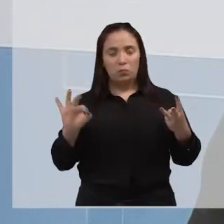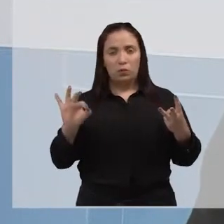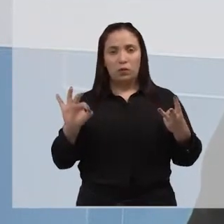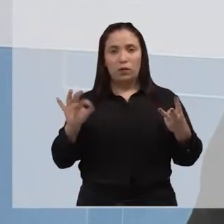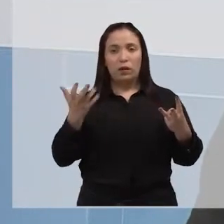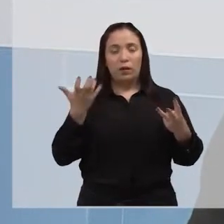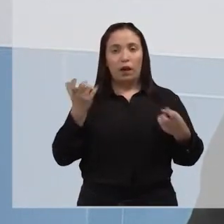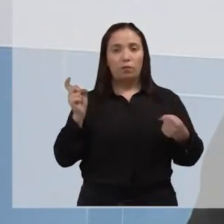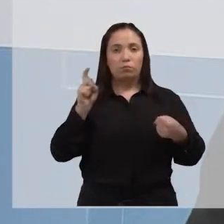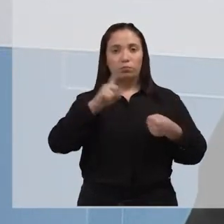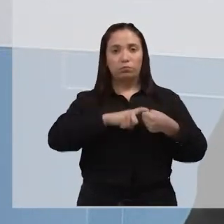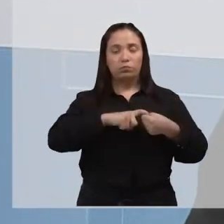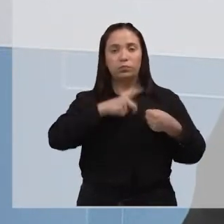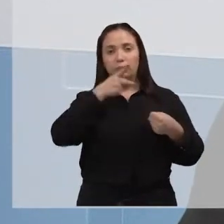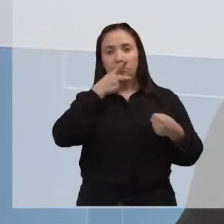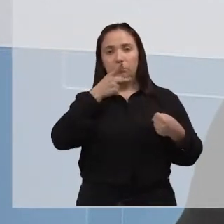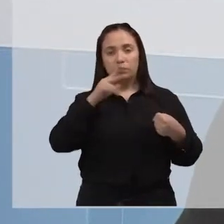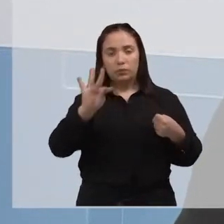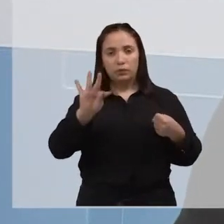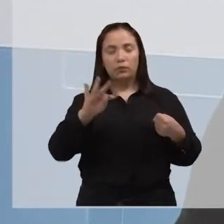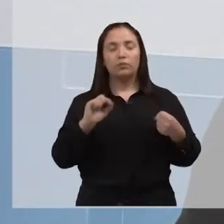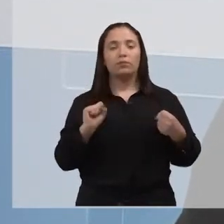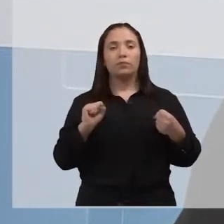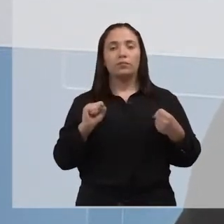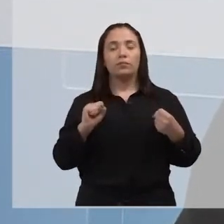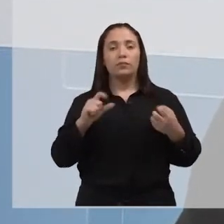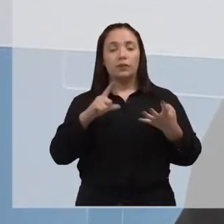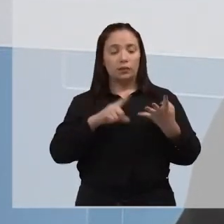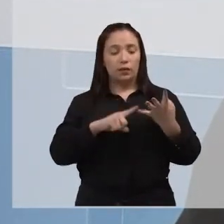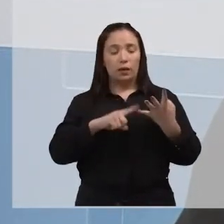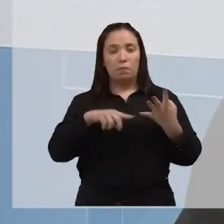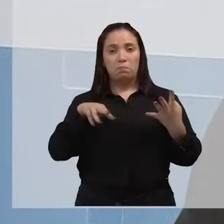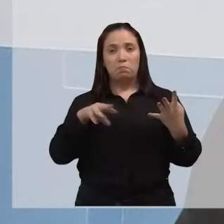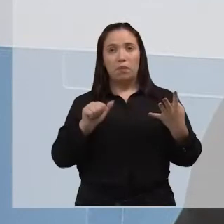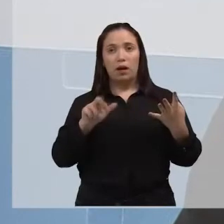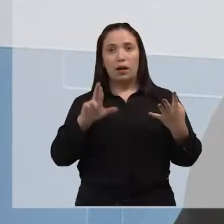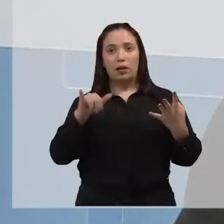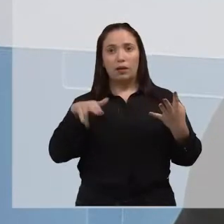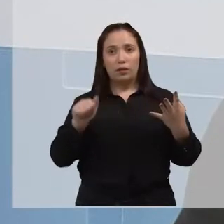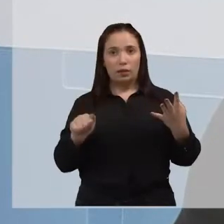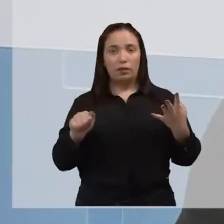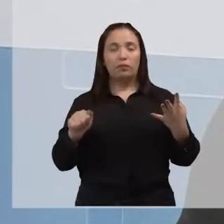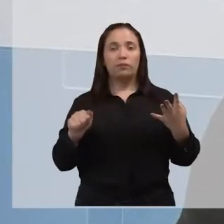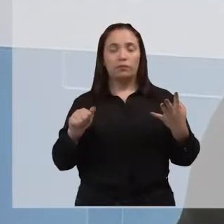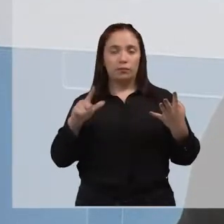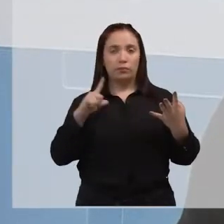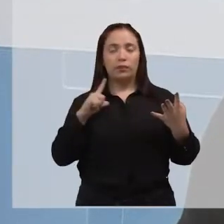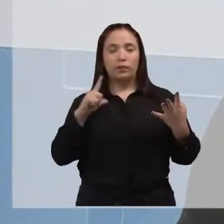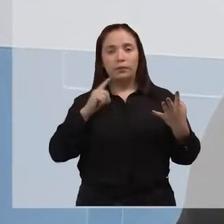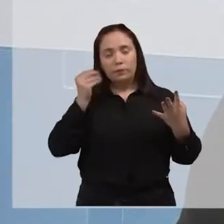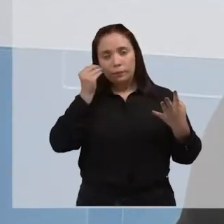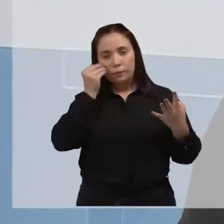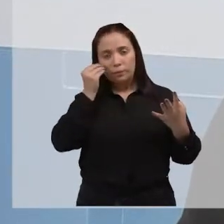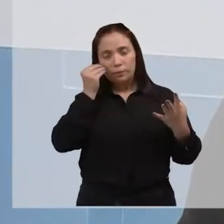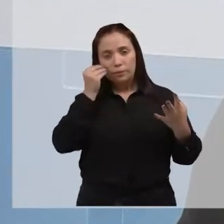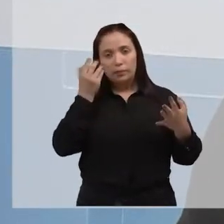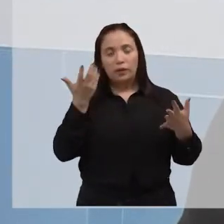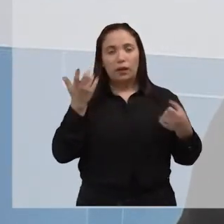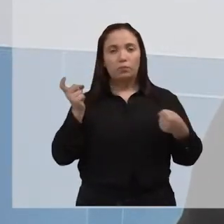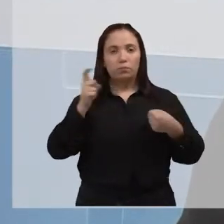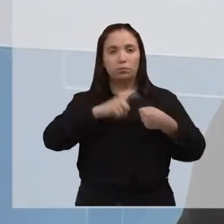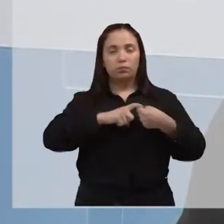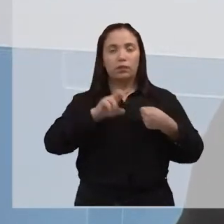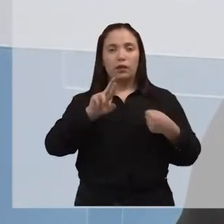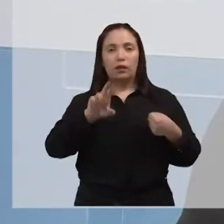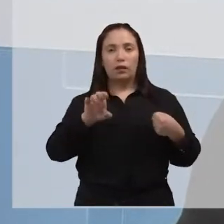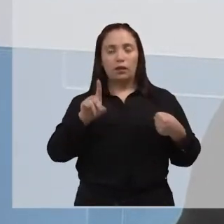apoio do PT, né? E ainda tem a Marina aqui no meio, né? Que está tentando ver se une com a rede,